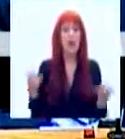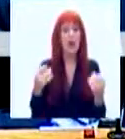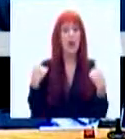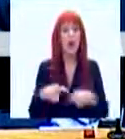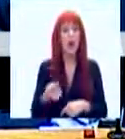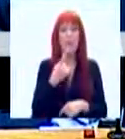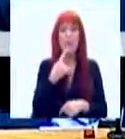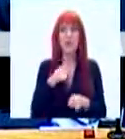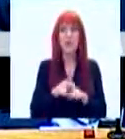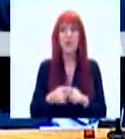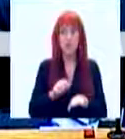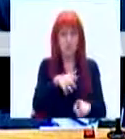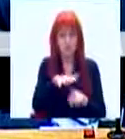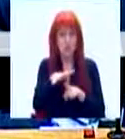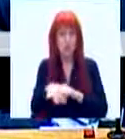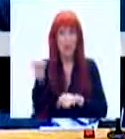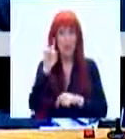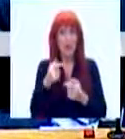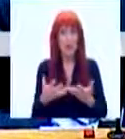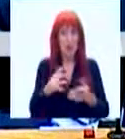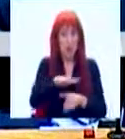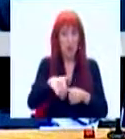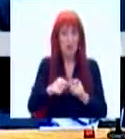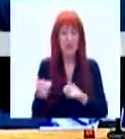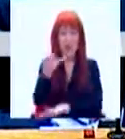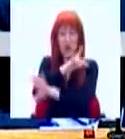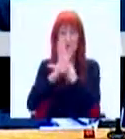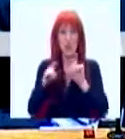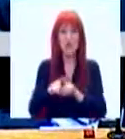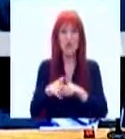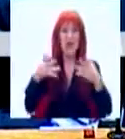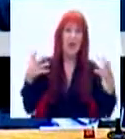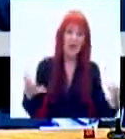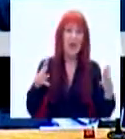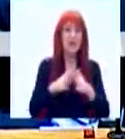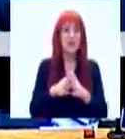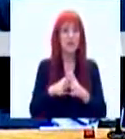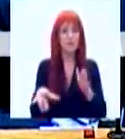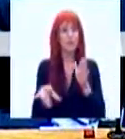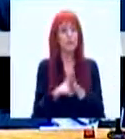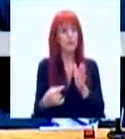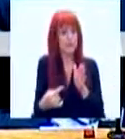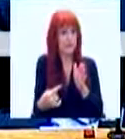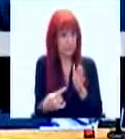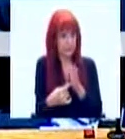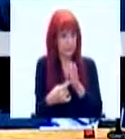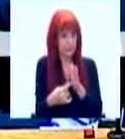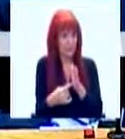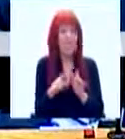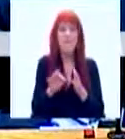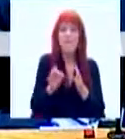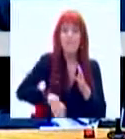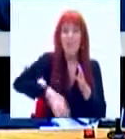que percebem o impacto importante no atual contexto europeu para esta legislação. Por